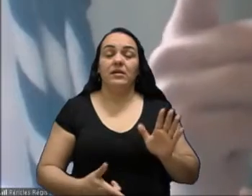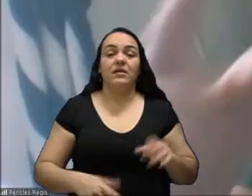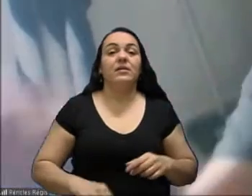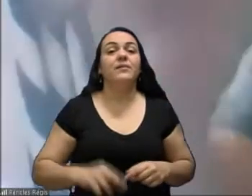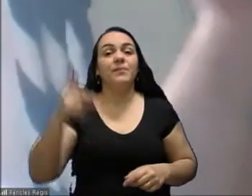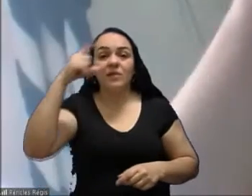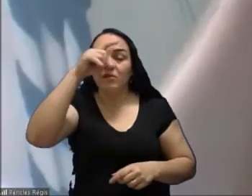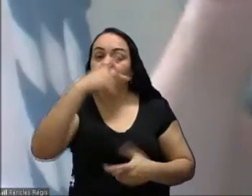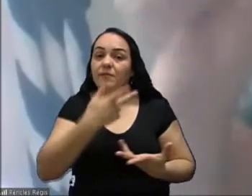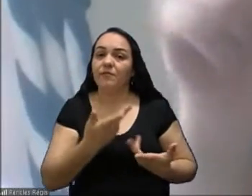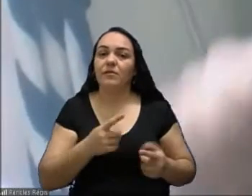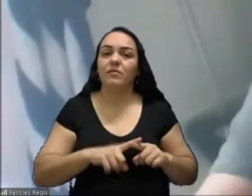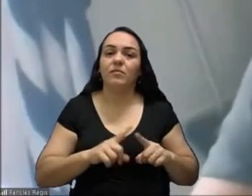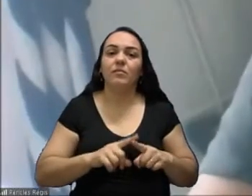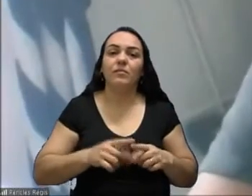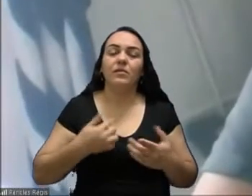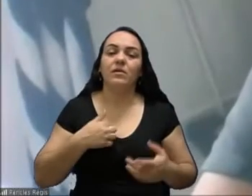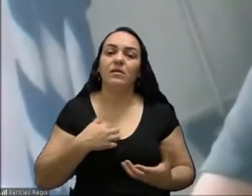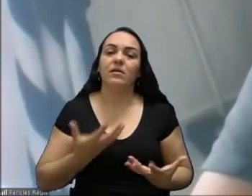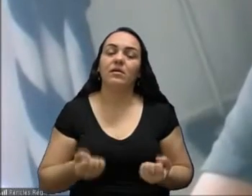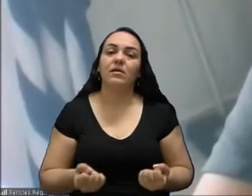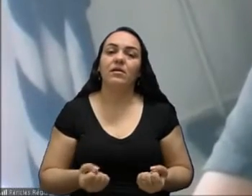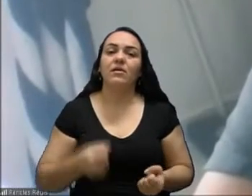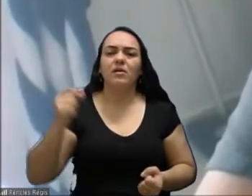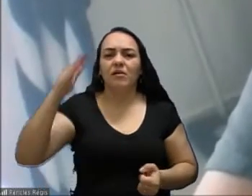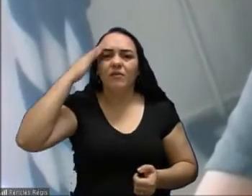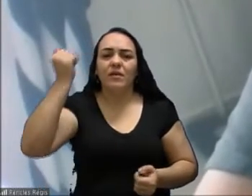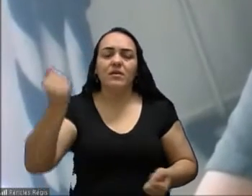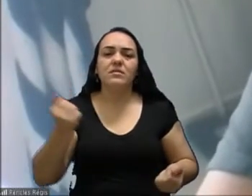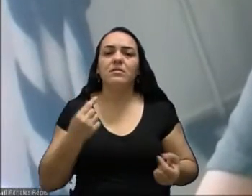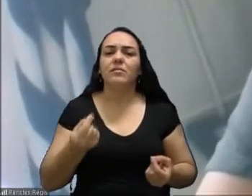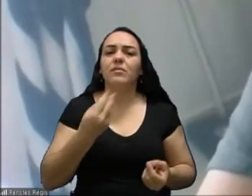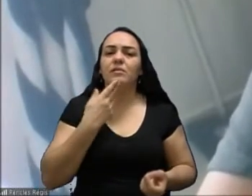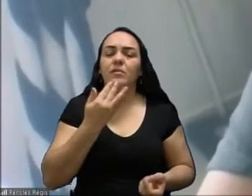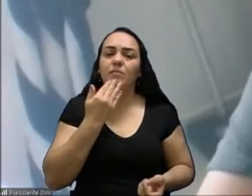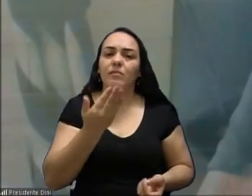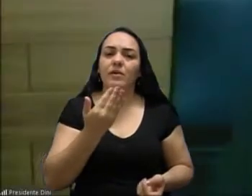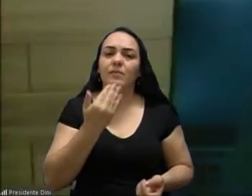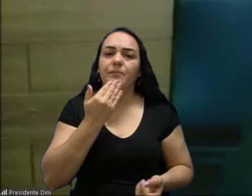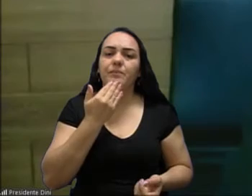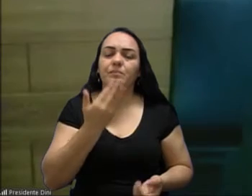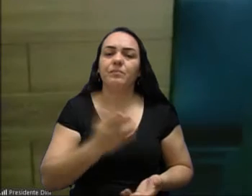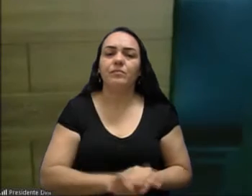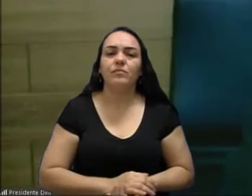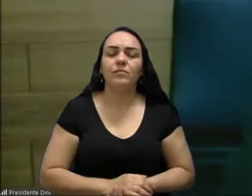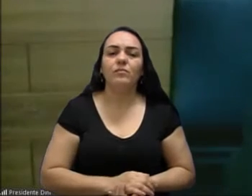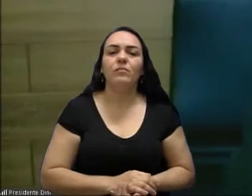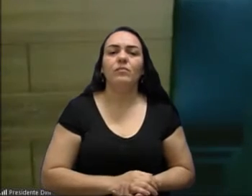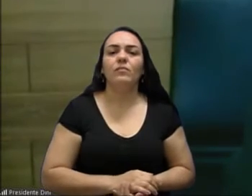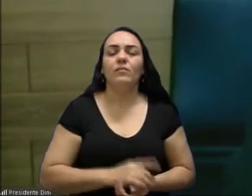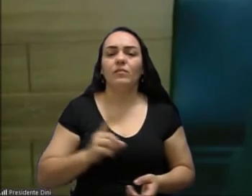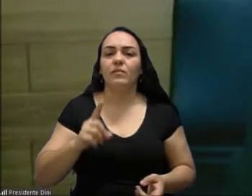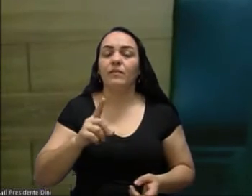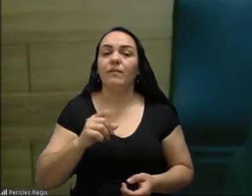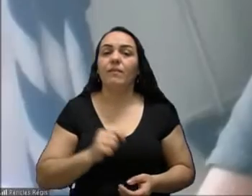de vossa excelência porque inclusive eu fiquei sabendo que teve um outro pedido de um outro suplente ainda